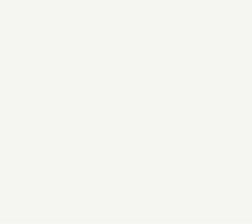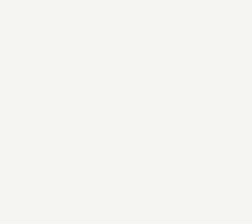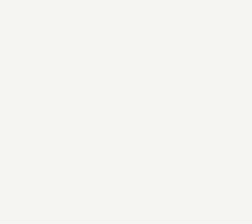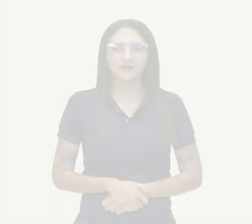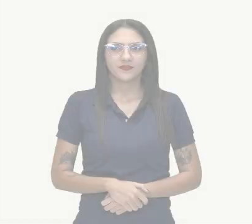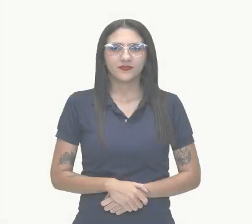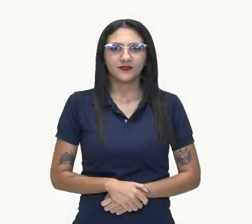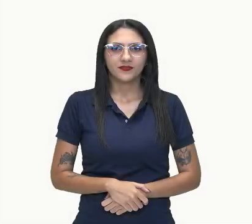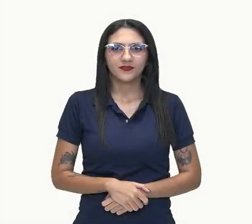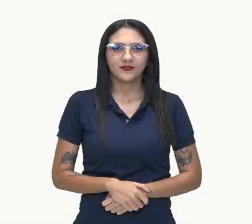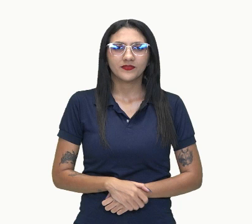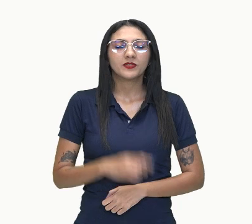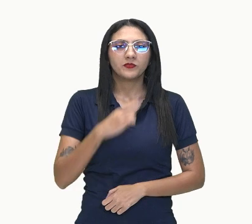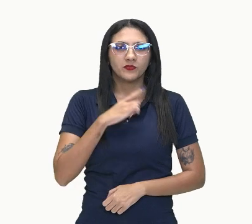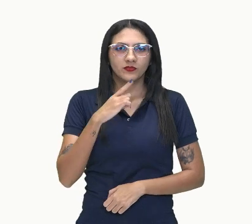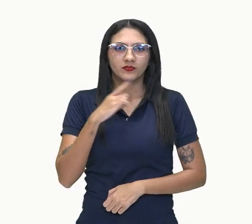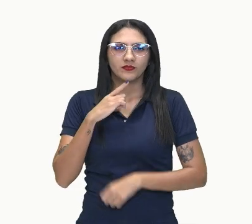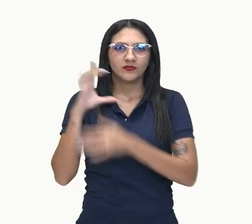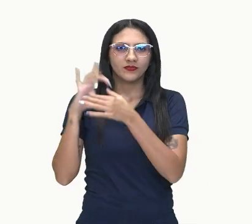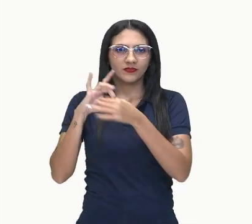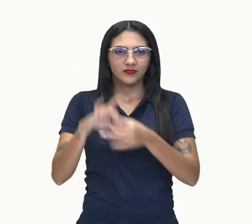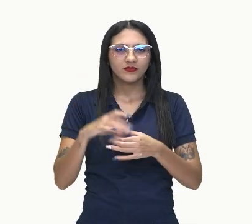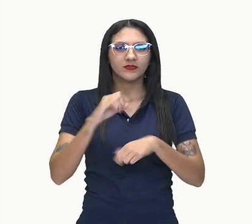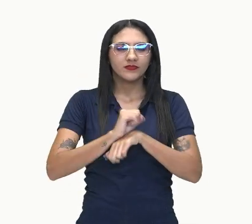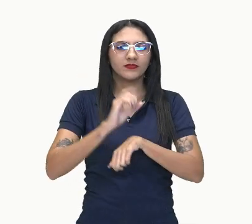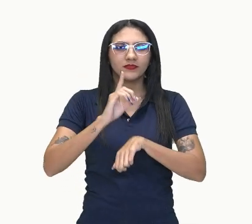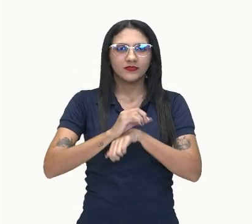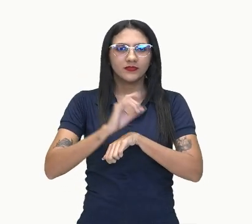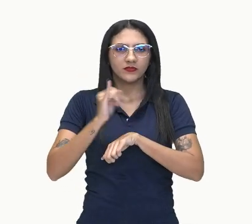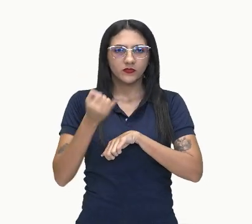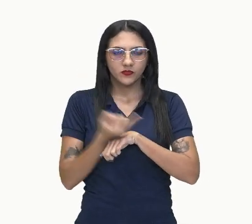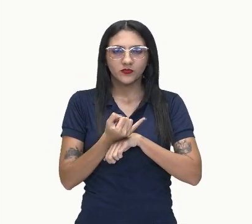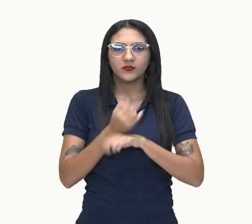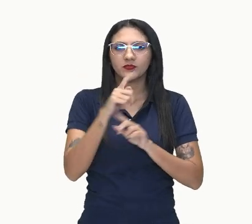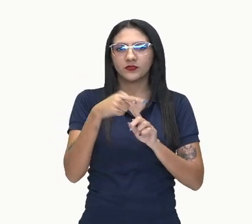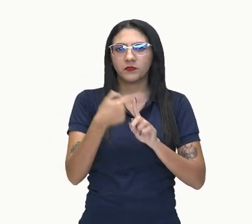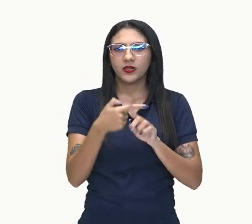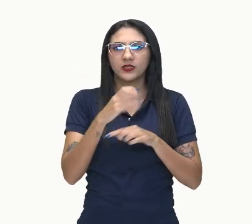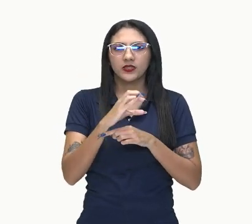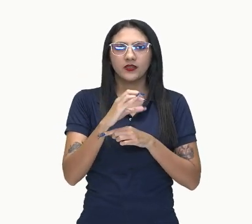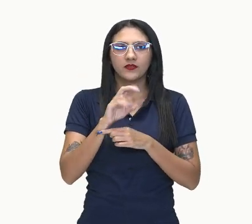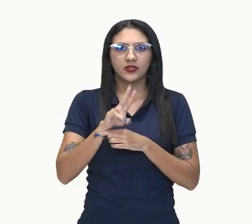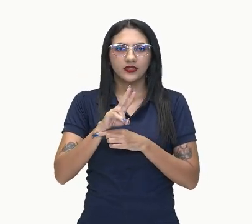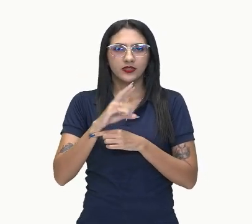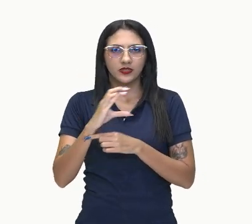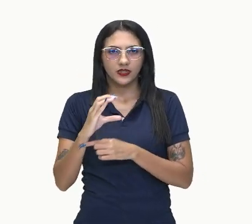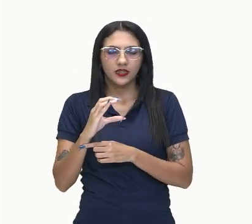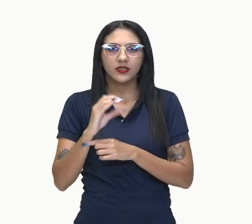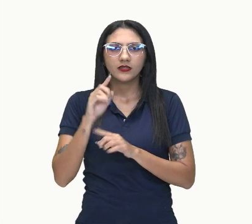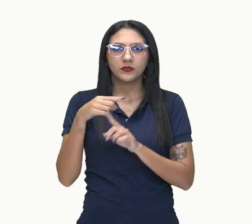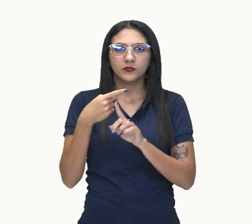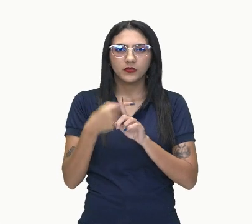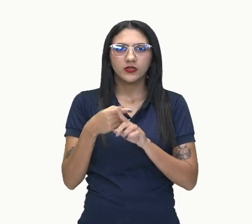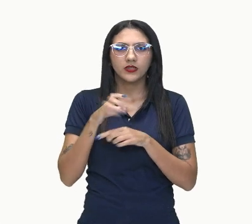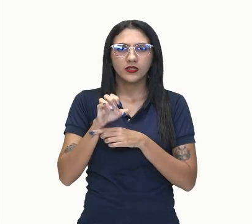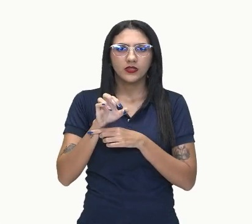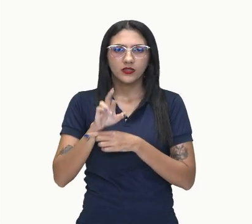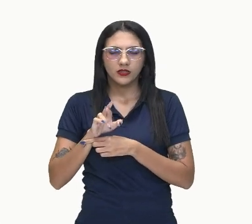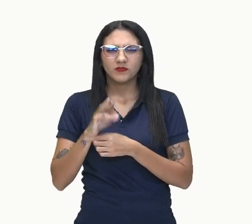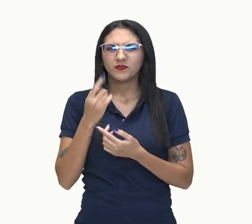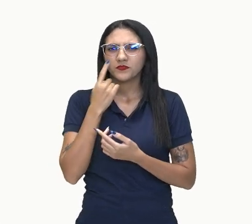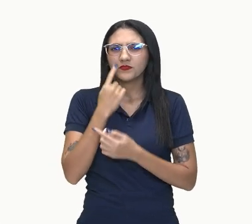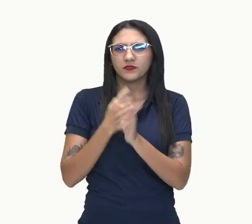consonant, consoante, vowel, que é vogal, consoante. Ou